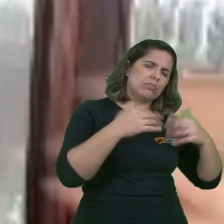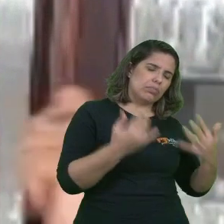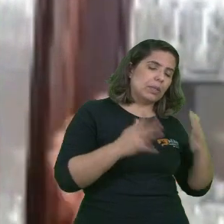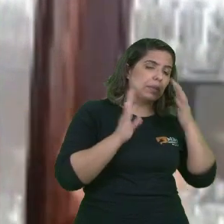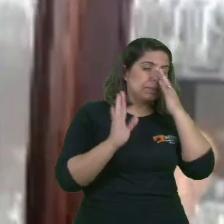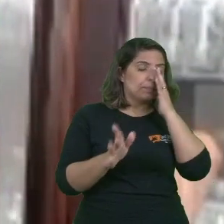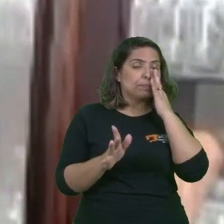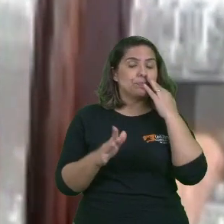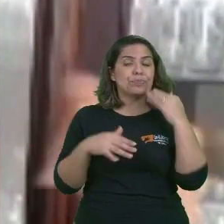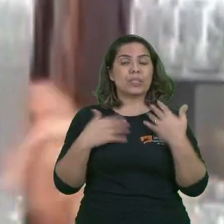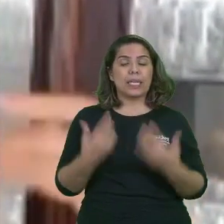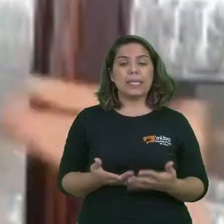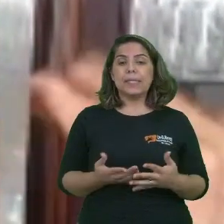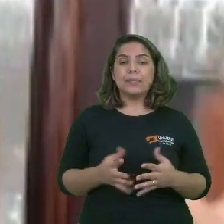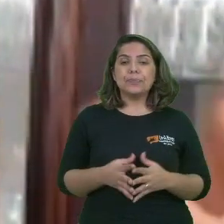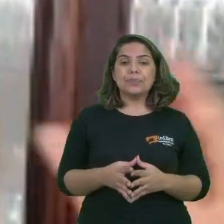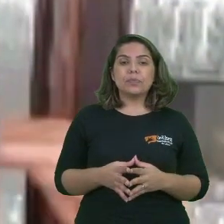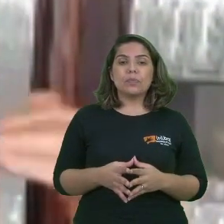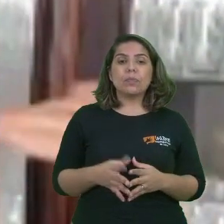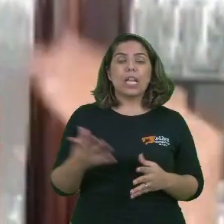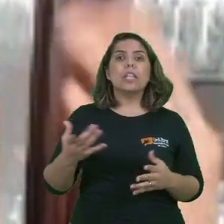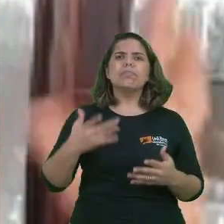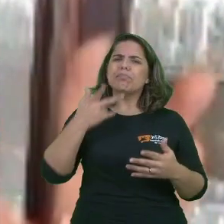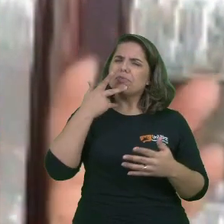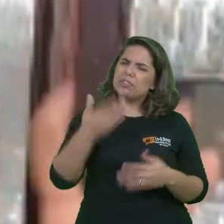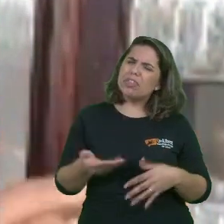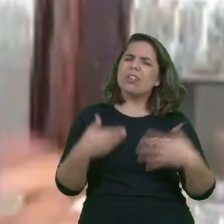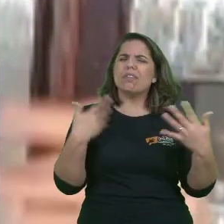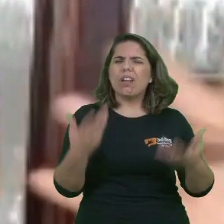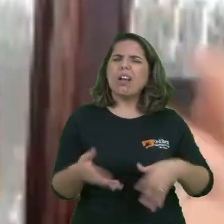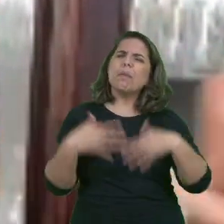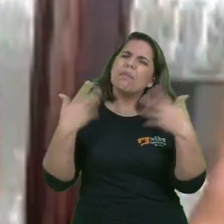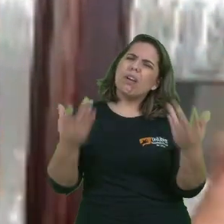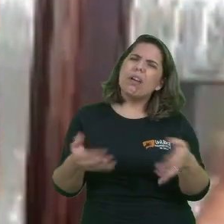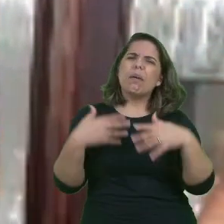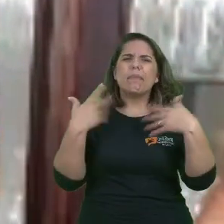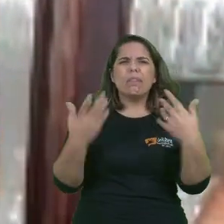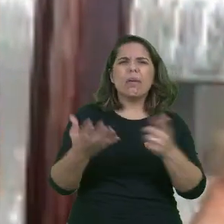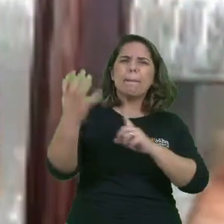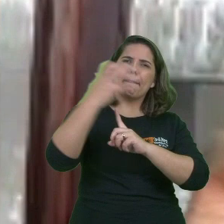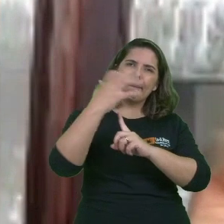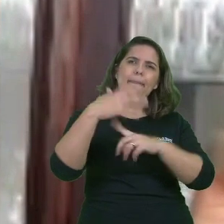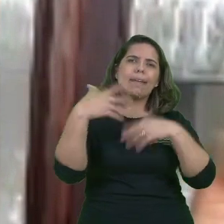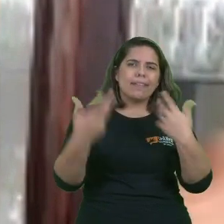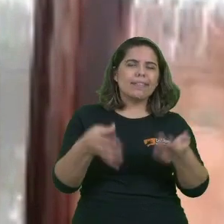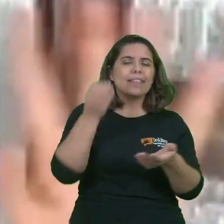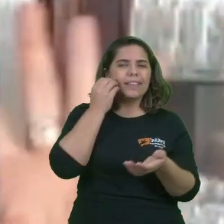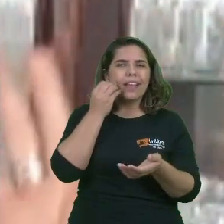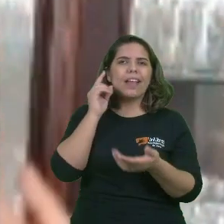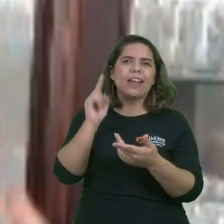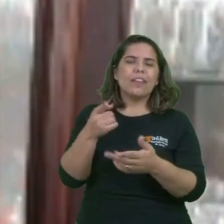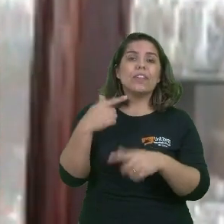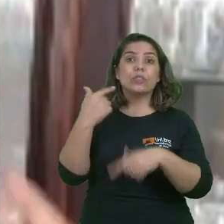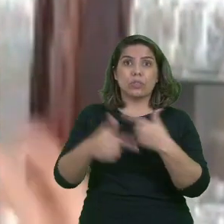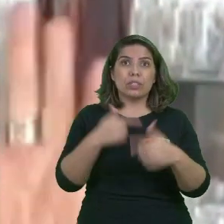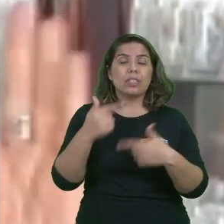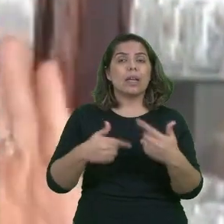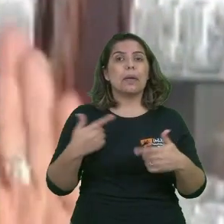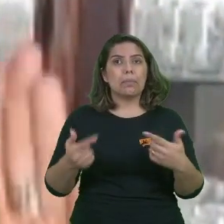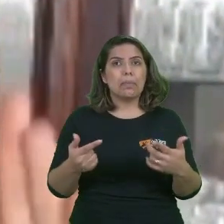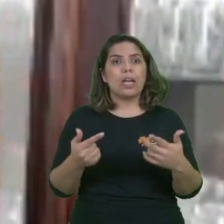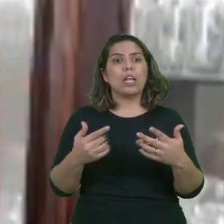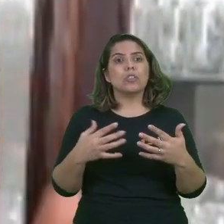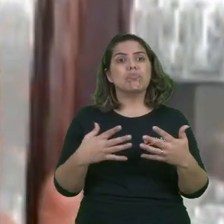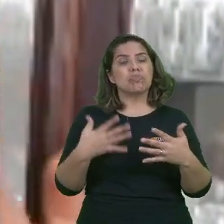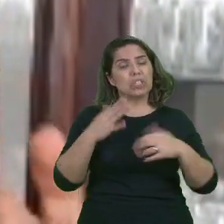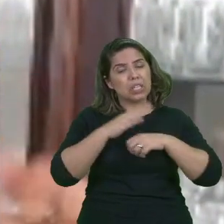e aí eles insistiram comigo esse estilo comigo e é uma das horas de trabalho